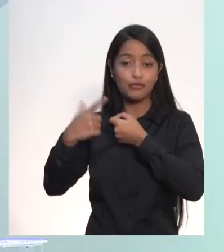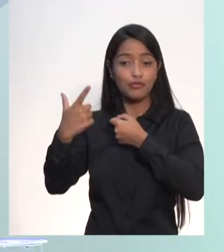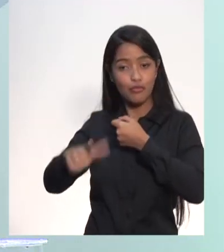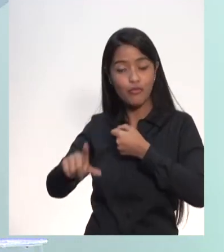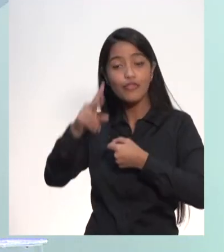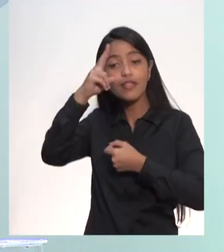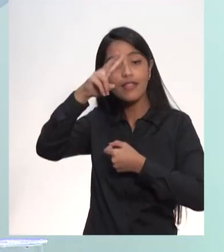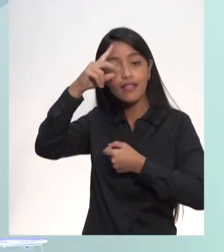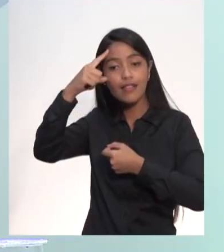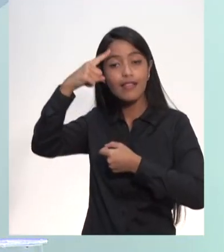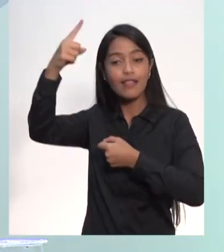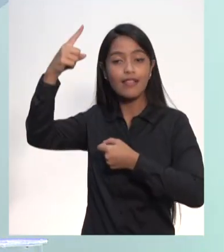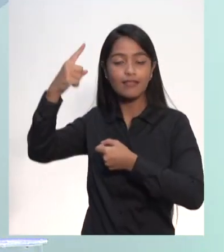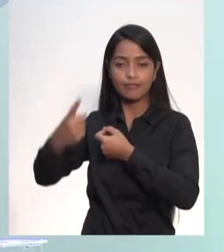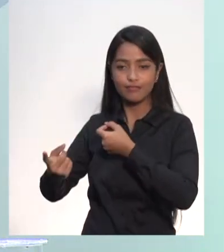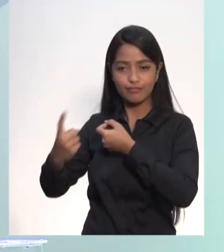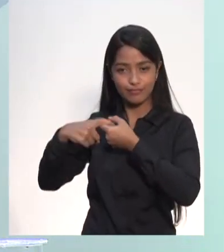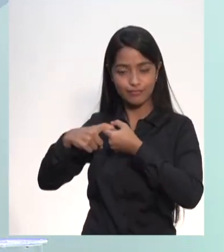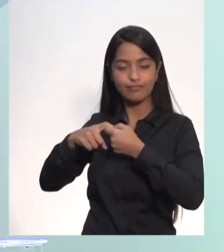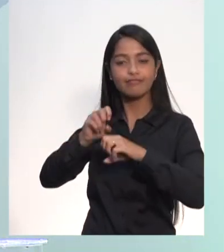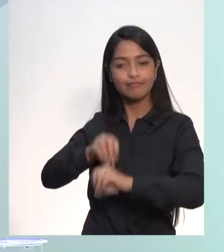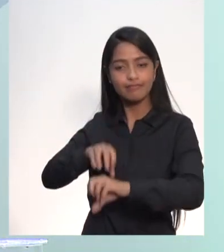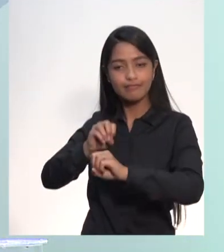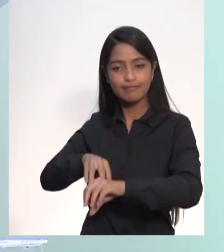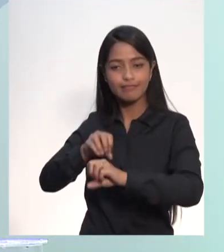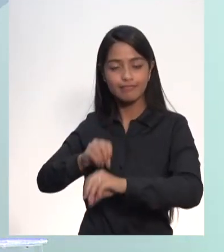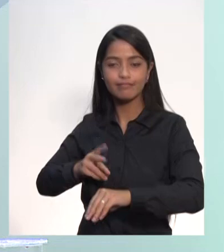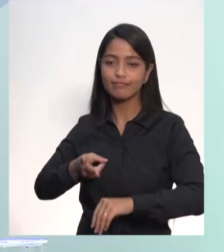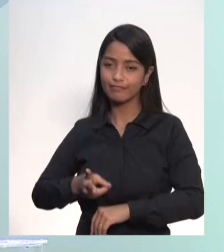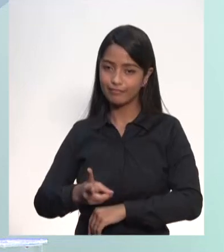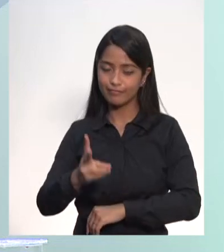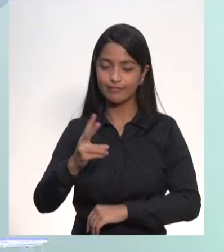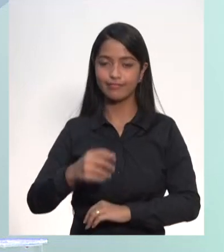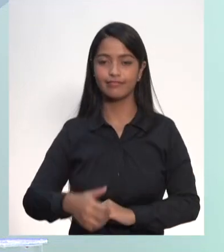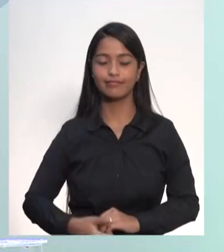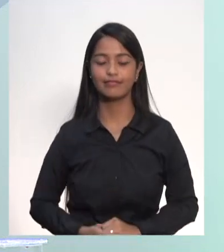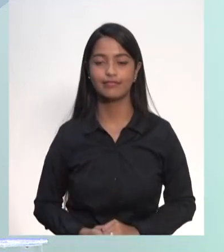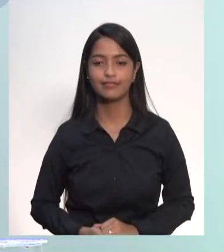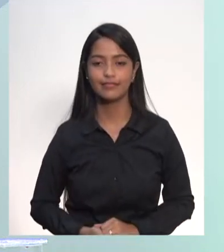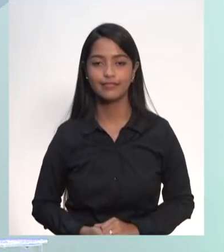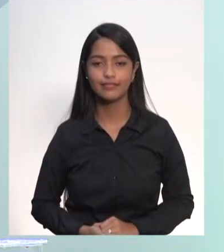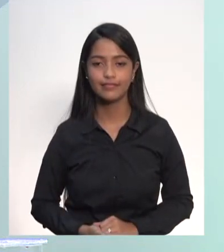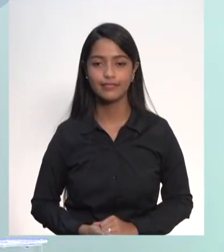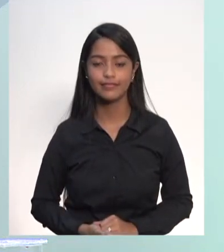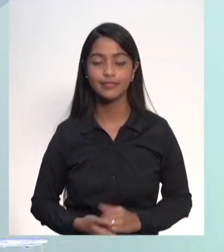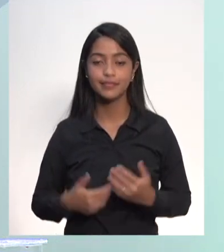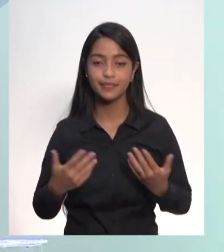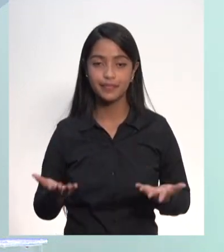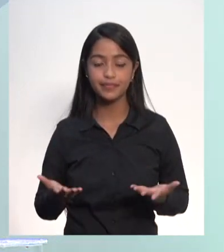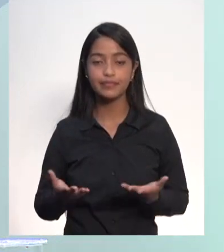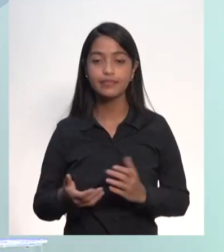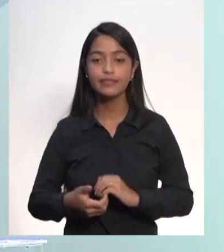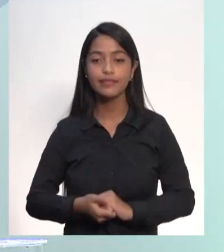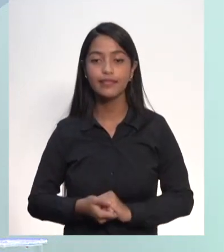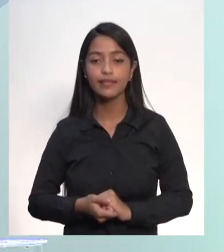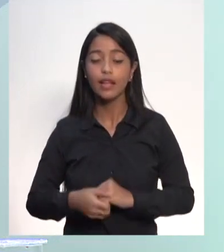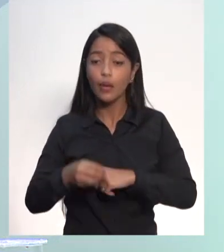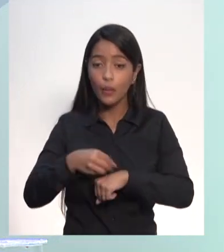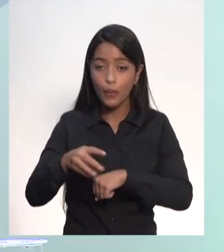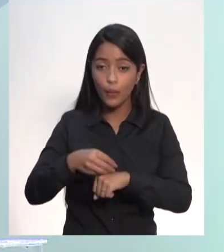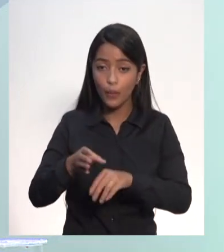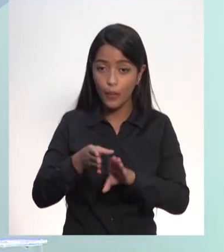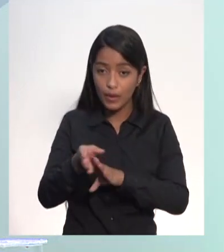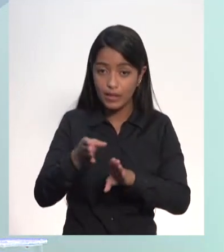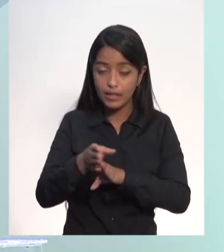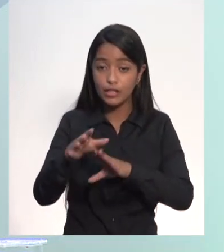vamos relembrar onde a gente parou e continuar daqui para frente. Tá? Então, essas orientações elas são mais